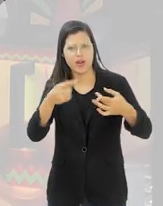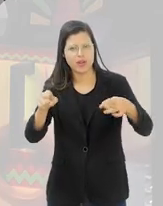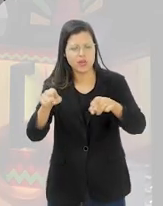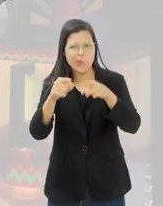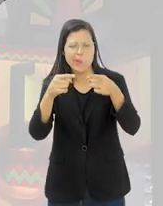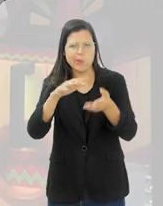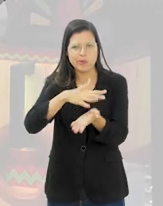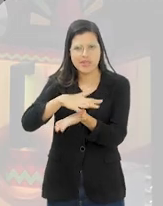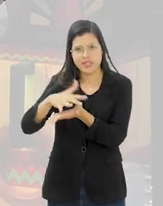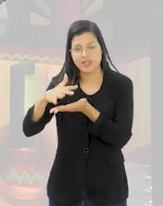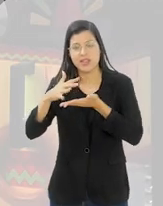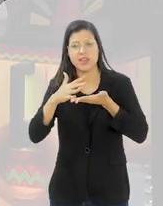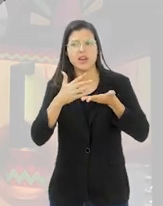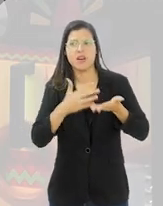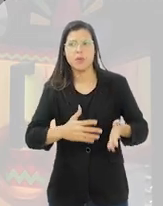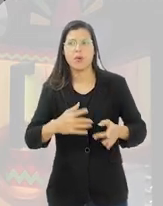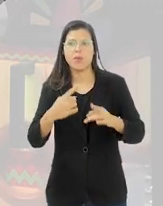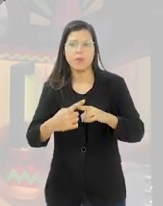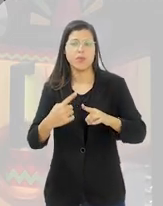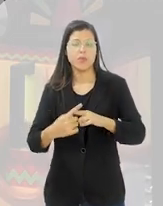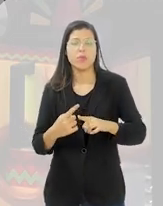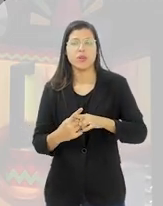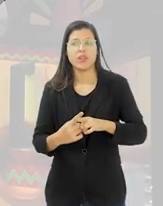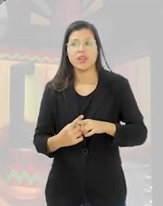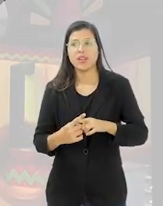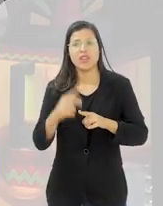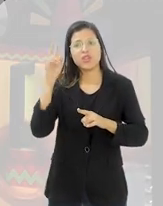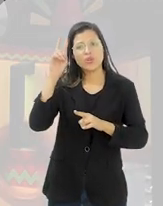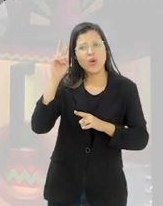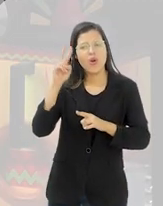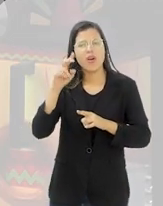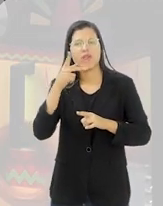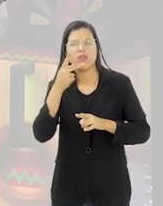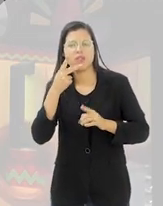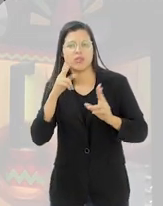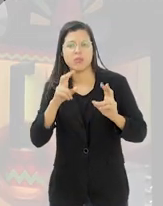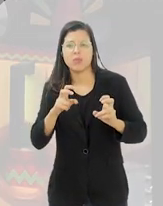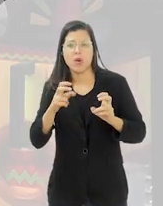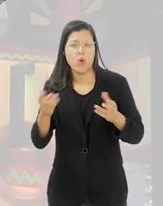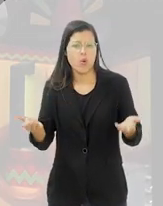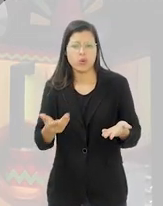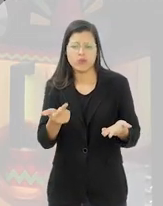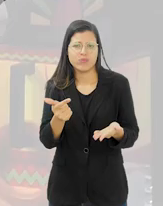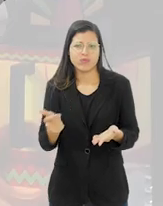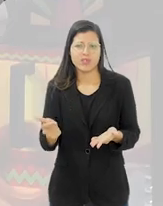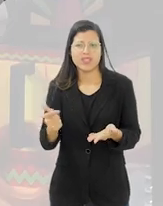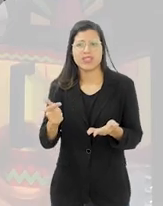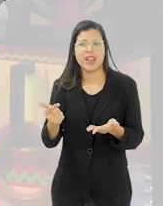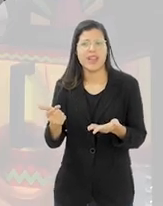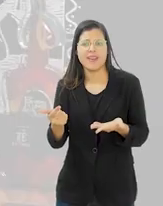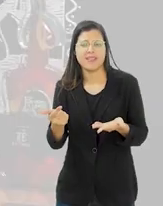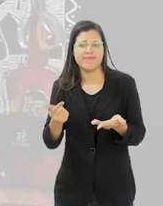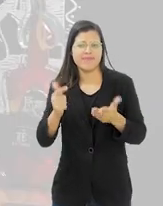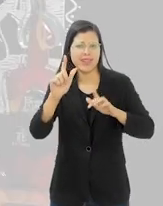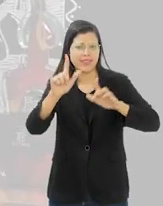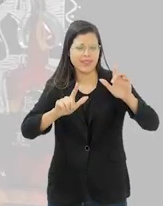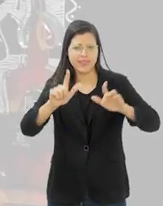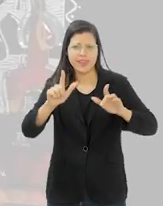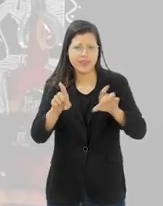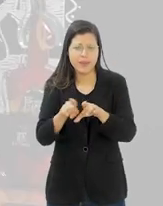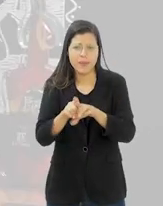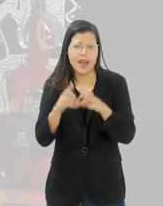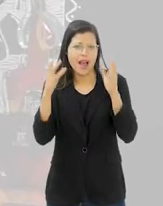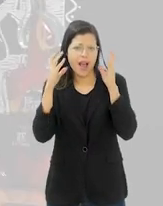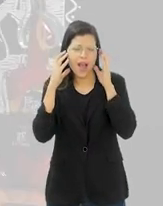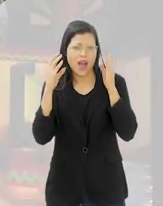e passava alguma coisa relacionada. Por que que vai ser falado aquele enredo hoje? Você já não vê nem em rádio e nem em TV. Se não tivesse programas igual o seu, a